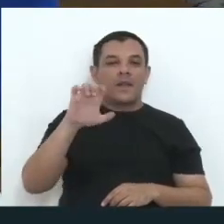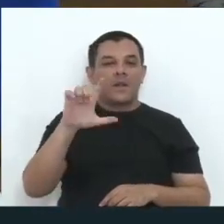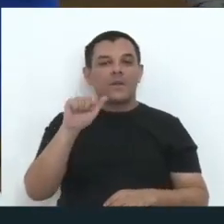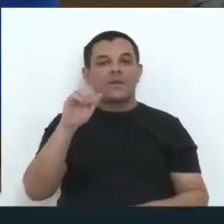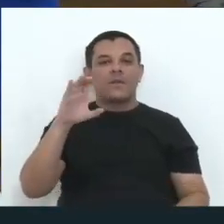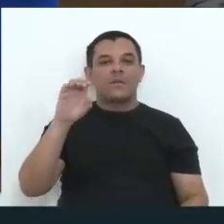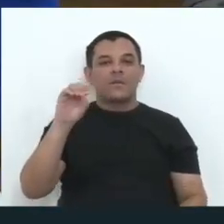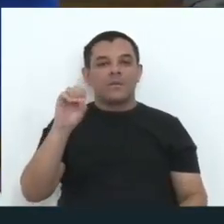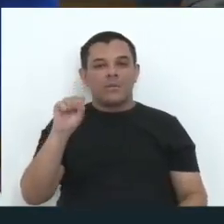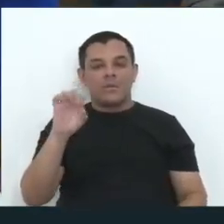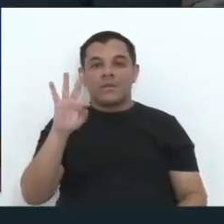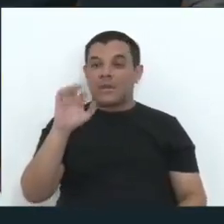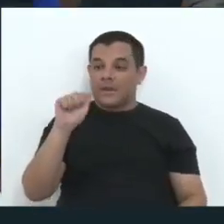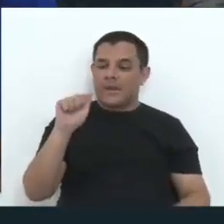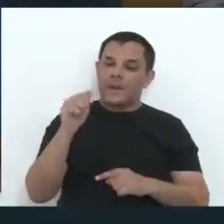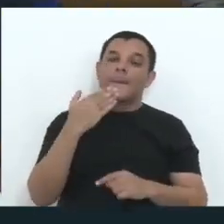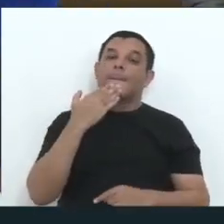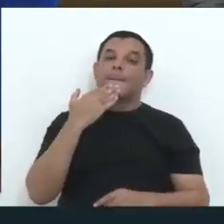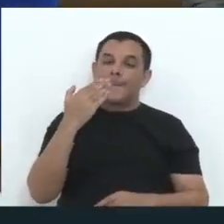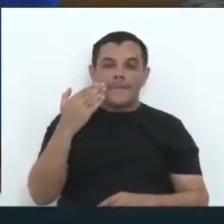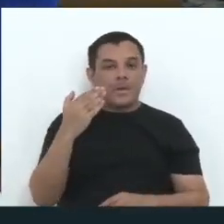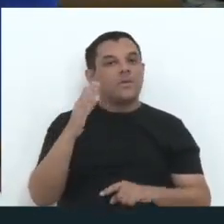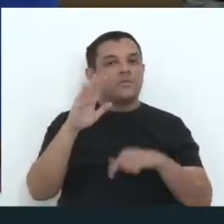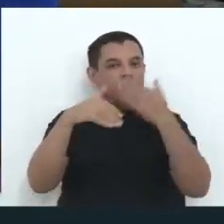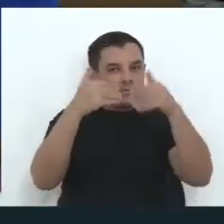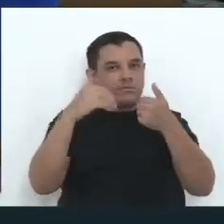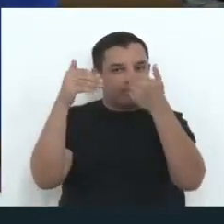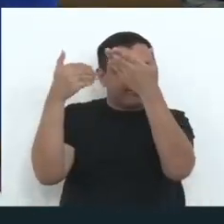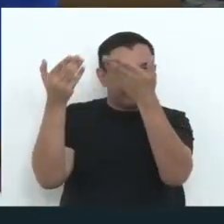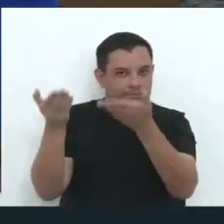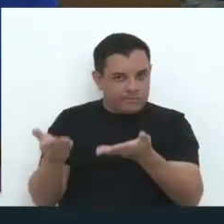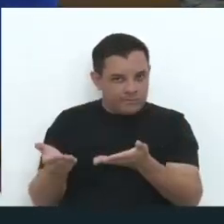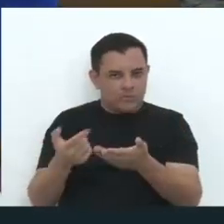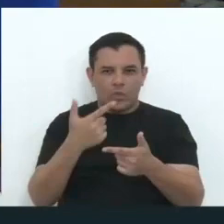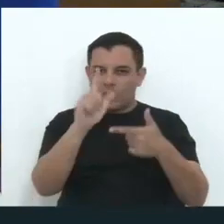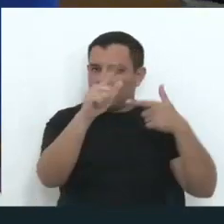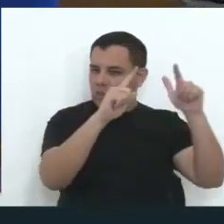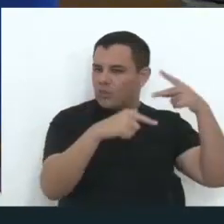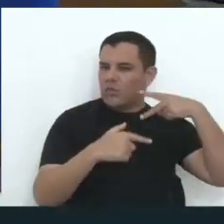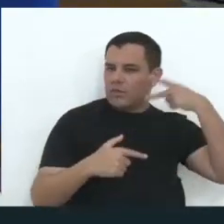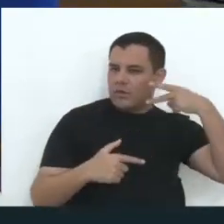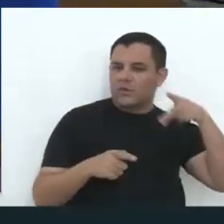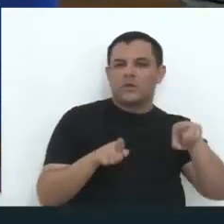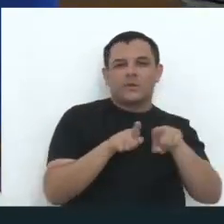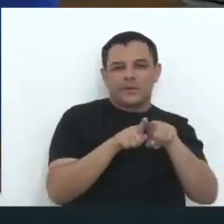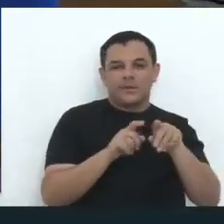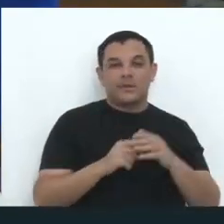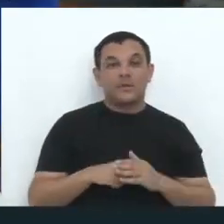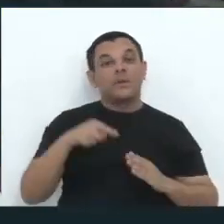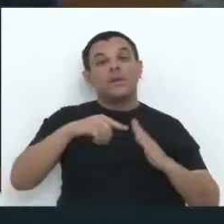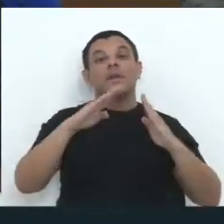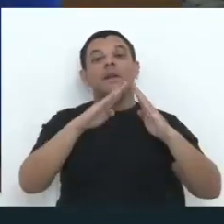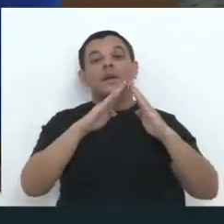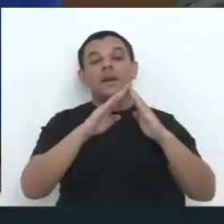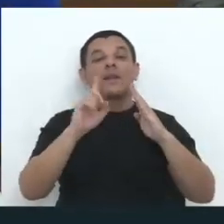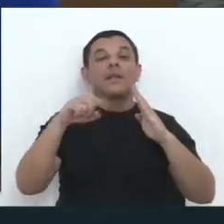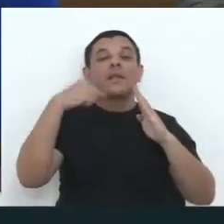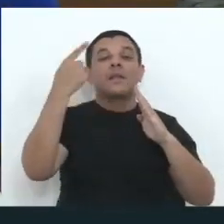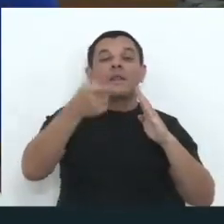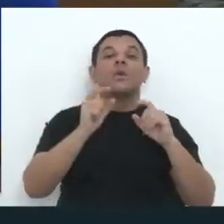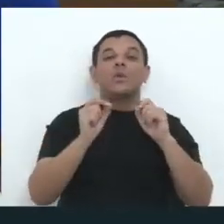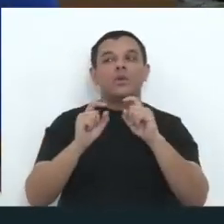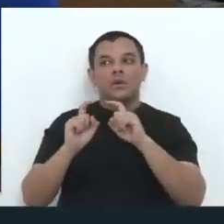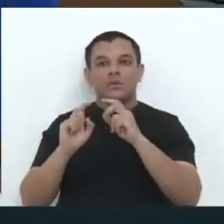solicitação para homenageá-lo e de outros vereadores também. E o acordo da casa é depois fazer uma